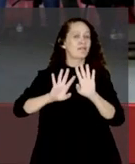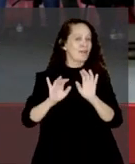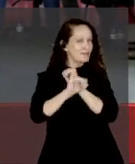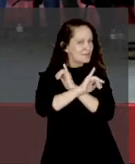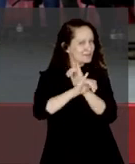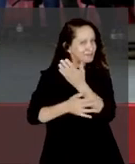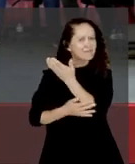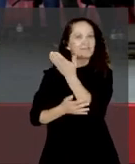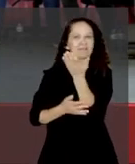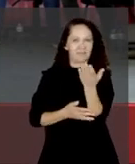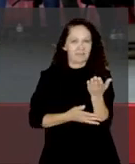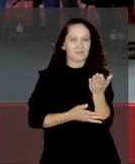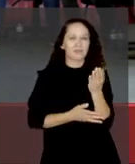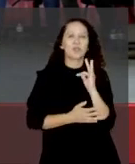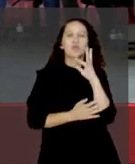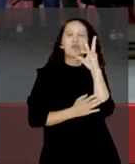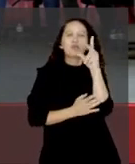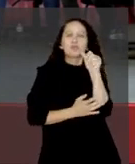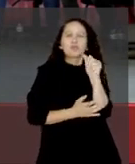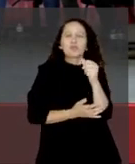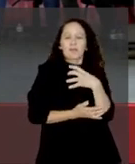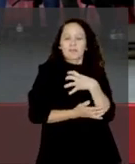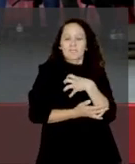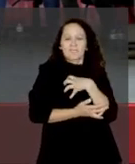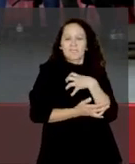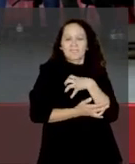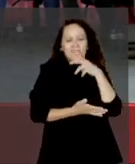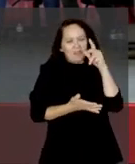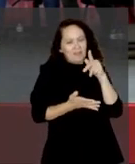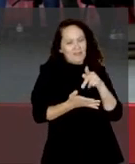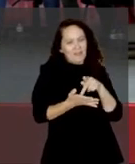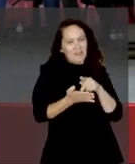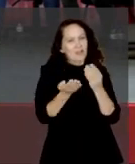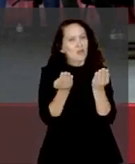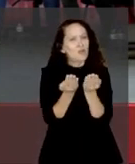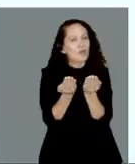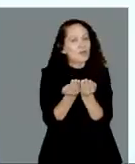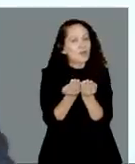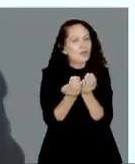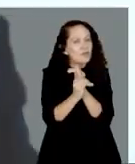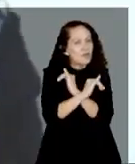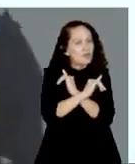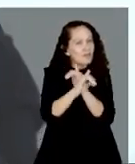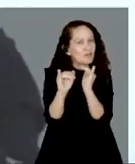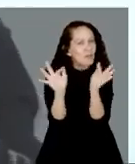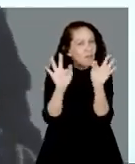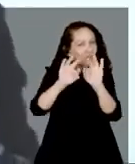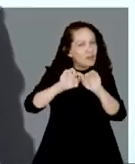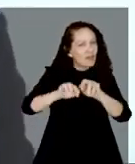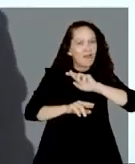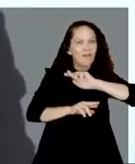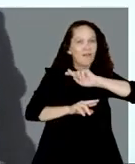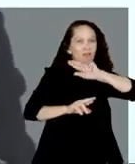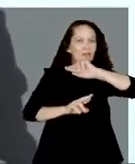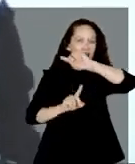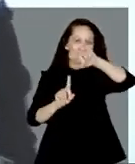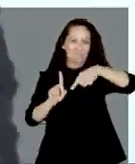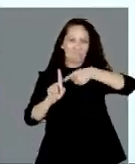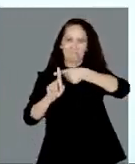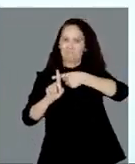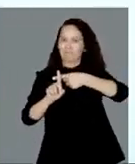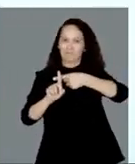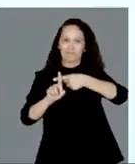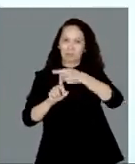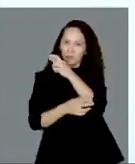ricos gananciosos e afirmaram: Jesus venceu tudo isso, está entre nós e nos leva adiante.